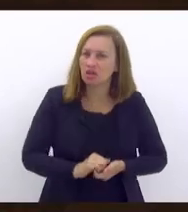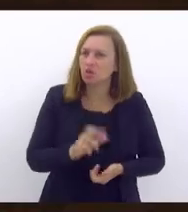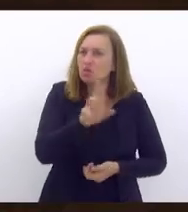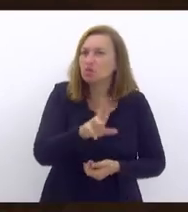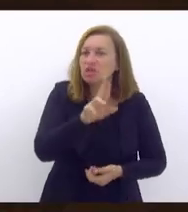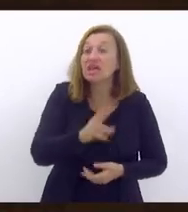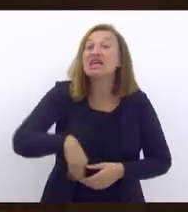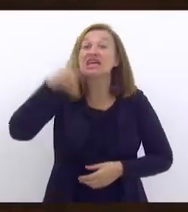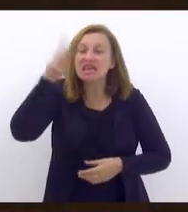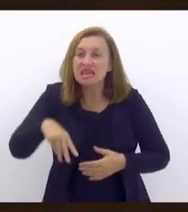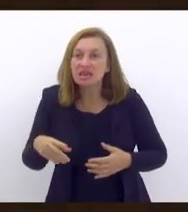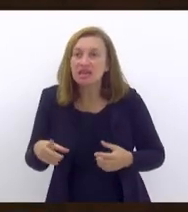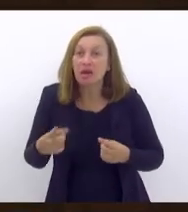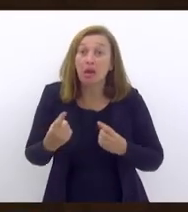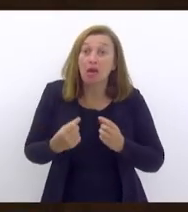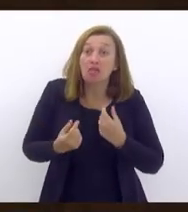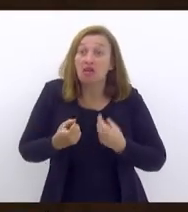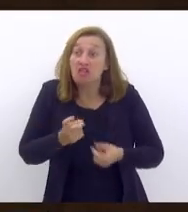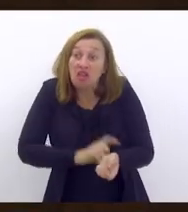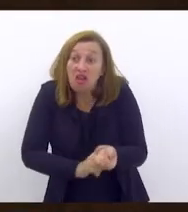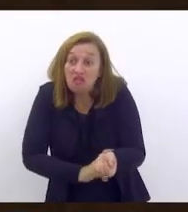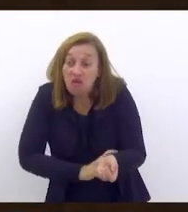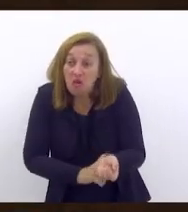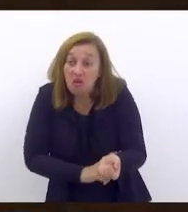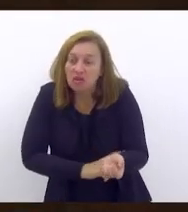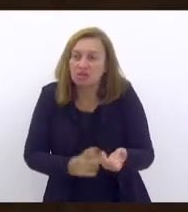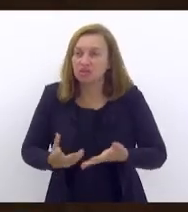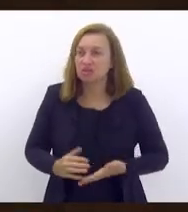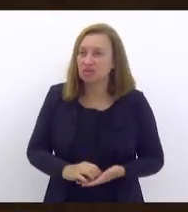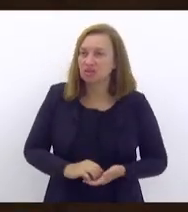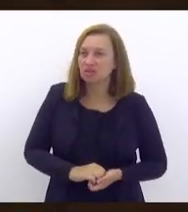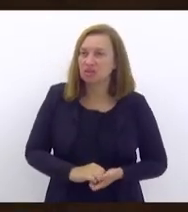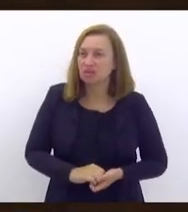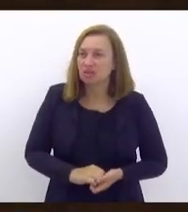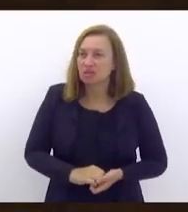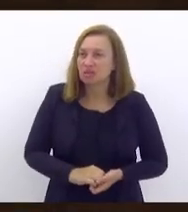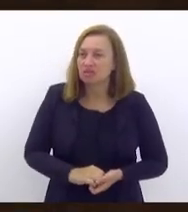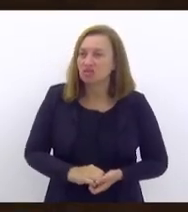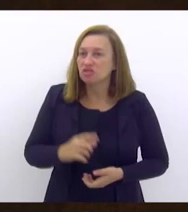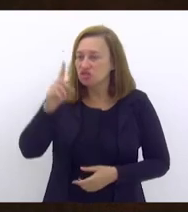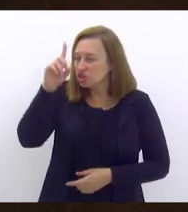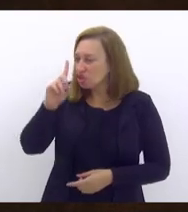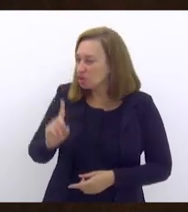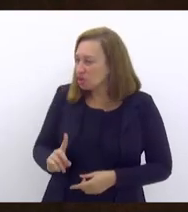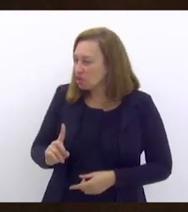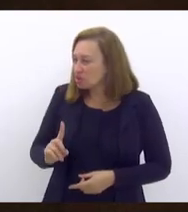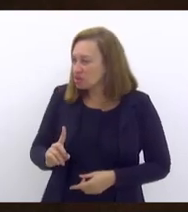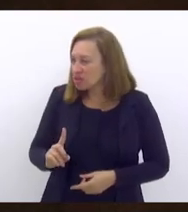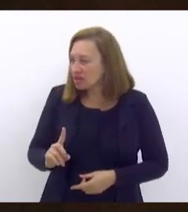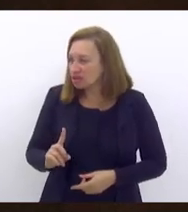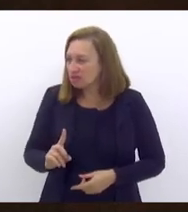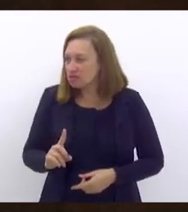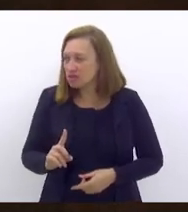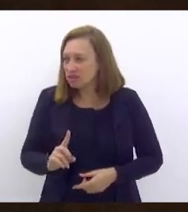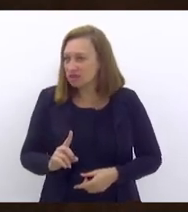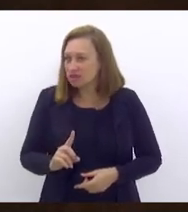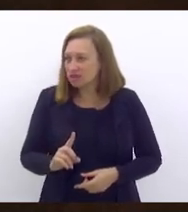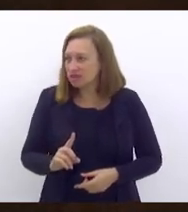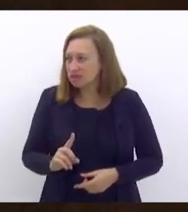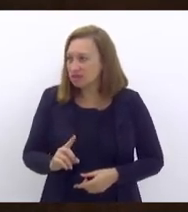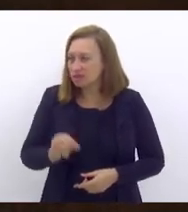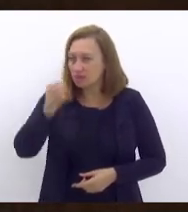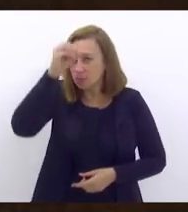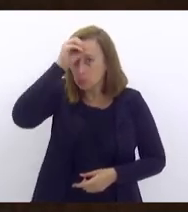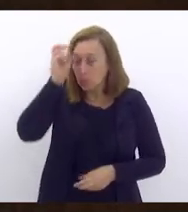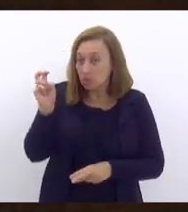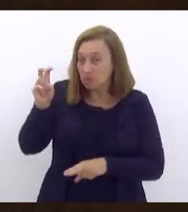está desesperado com isso são os inocentes dos diretores, que quando sentam na cadeira, alguém liga